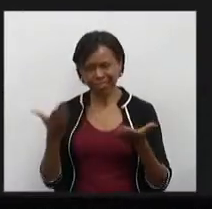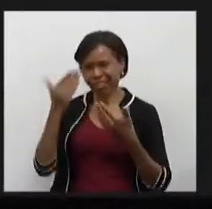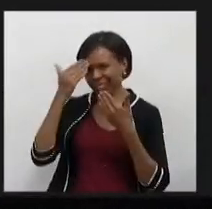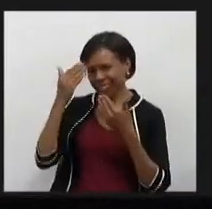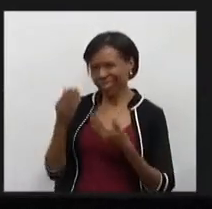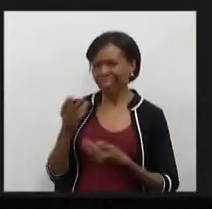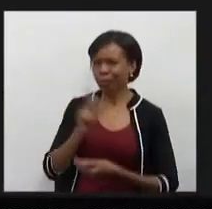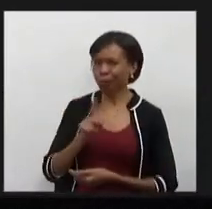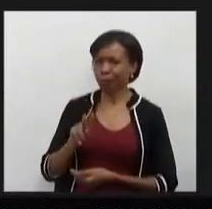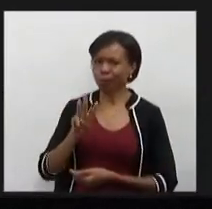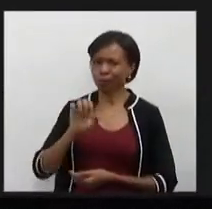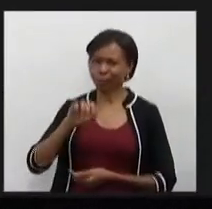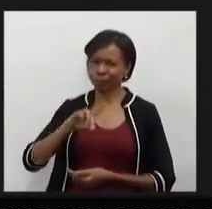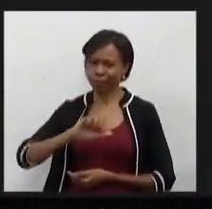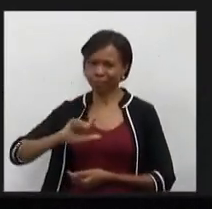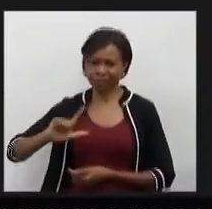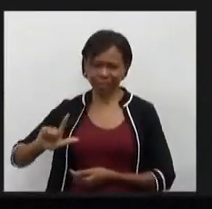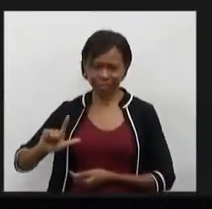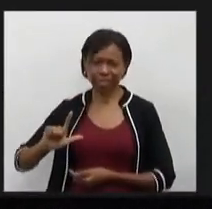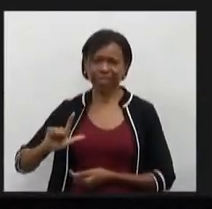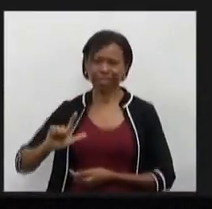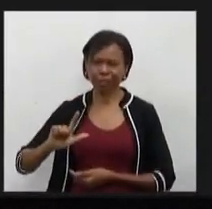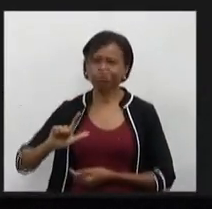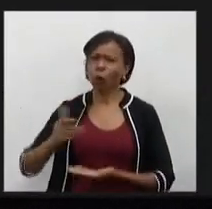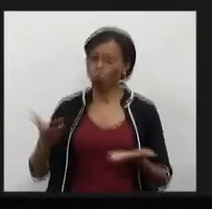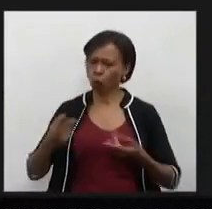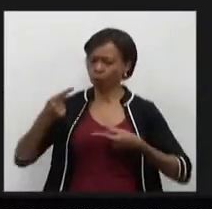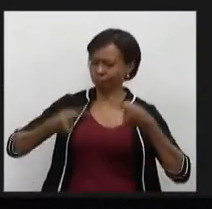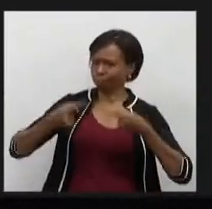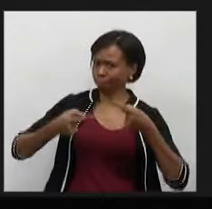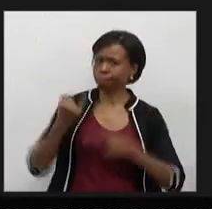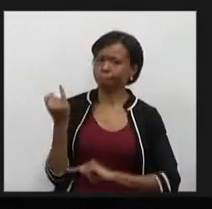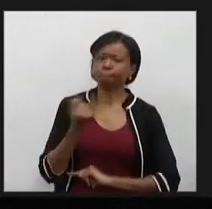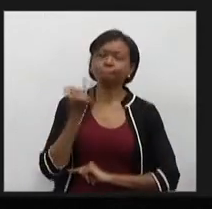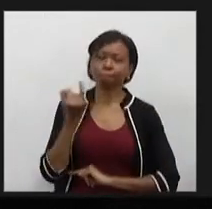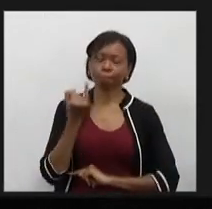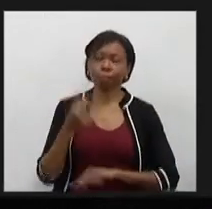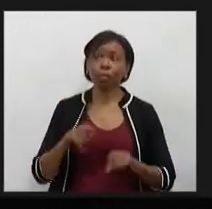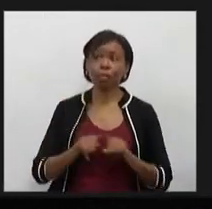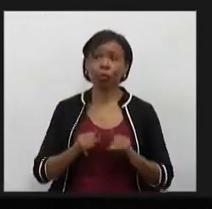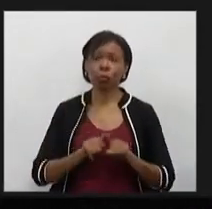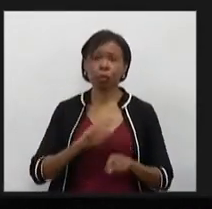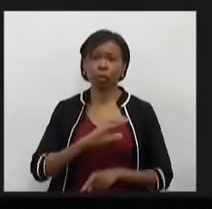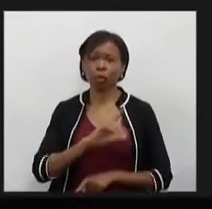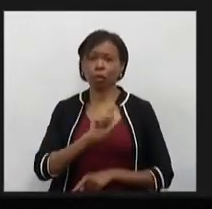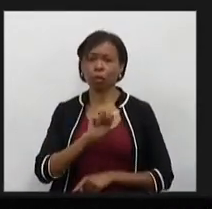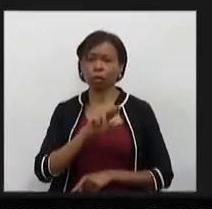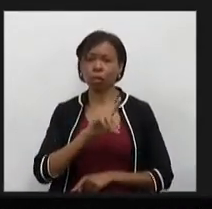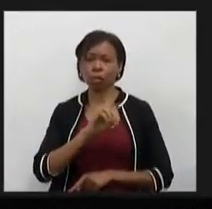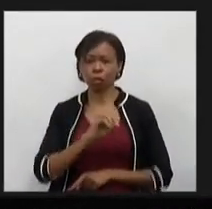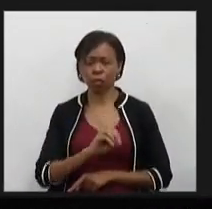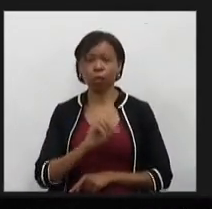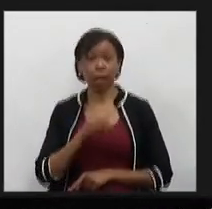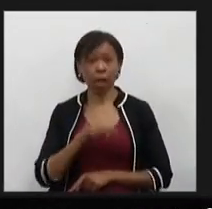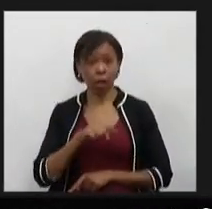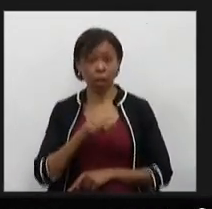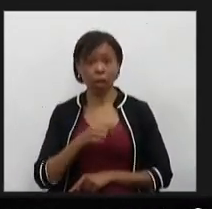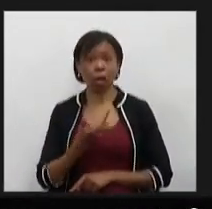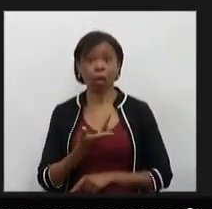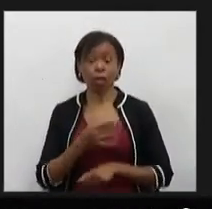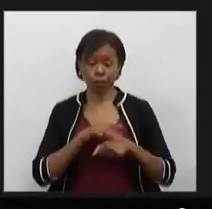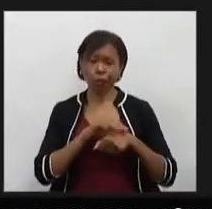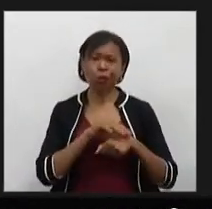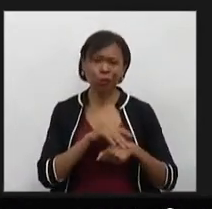Wendel, né, por esse importante e necessário debate. Ao Cláudio, que é um paciente de neurofibromatose muito atuante aí nas